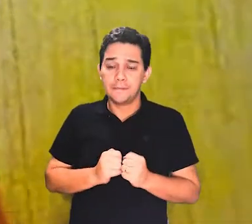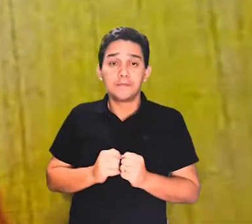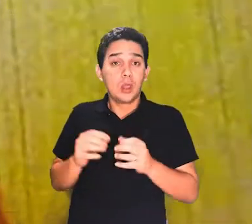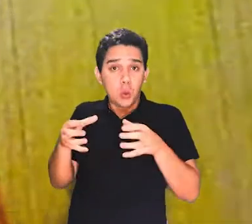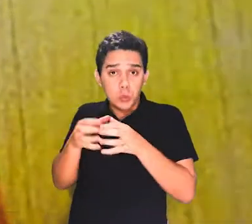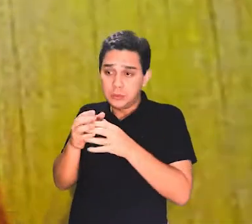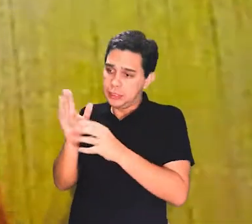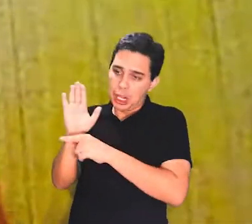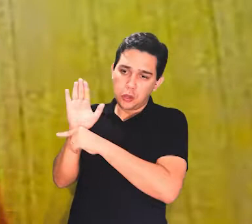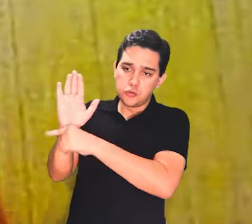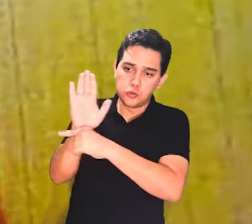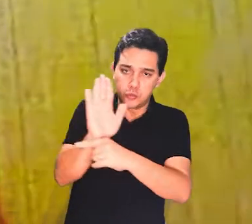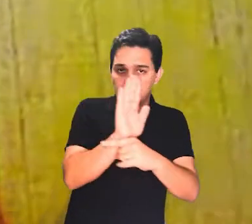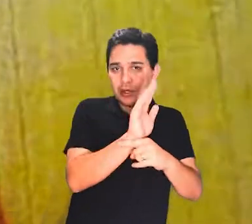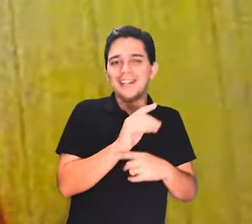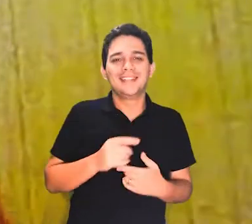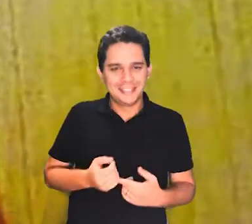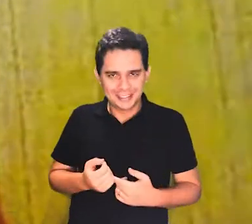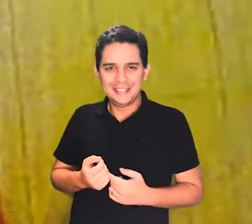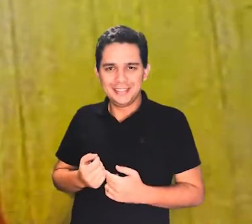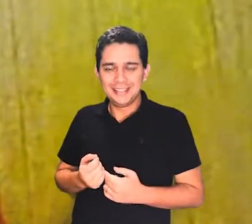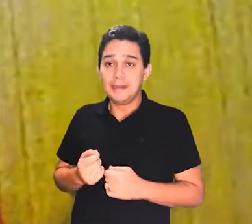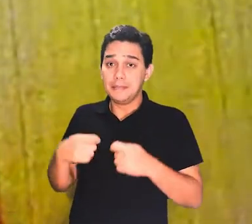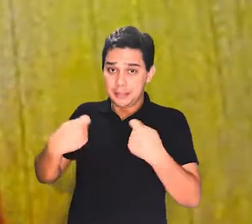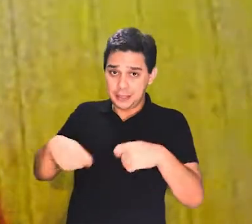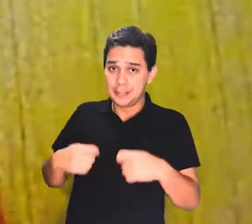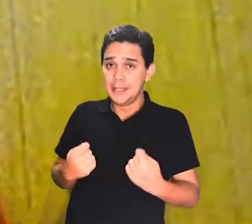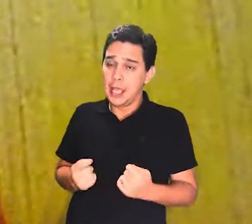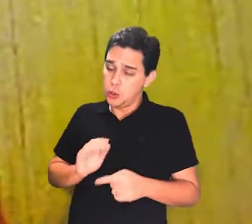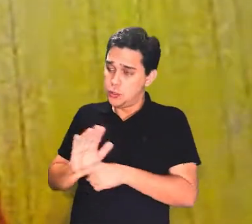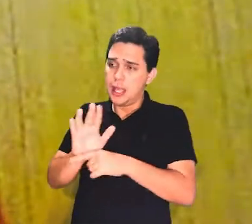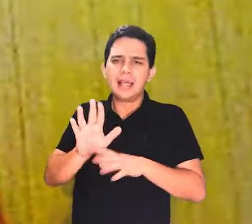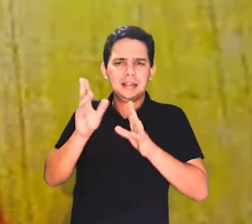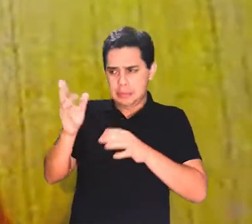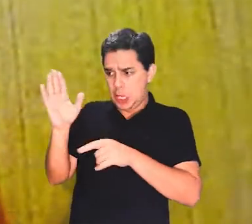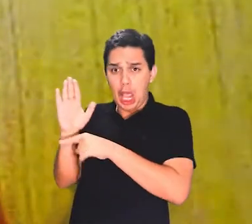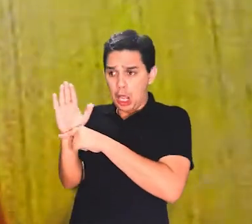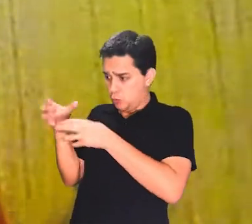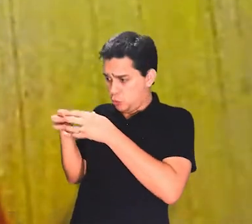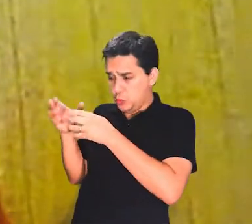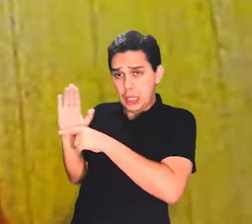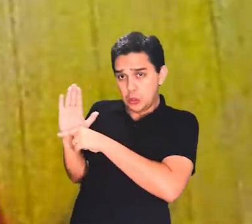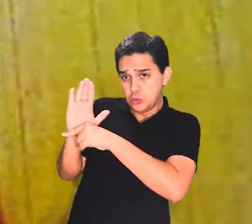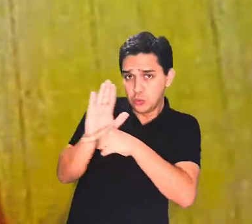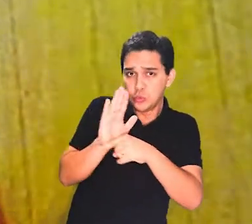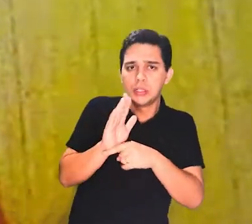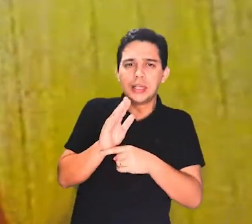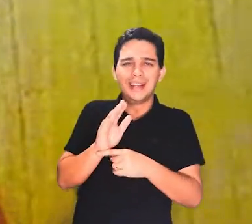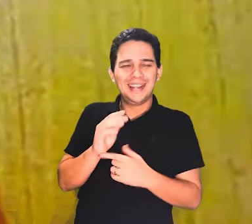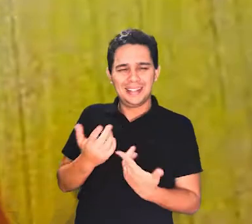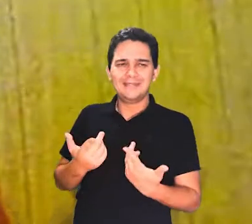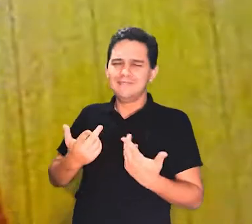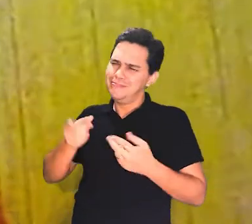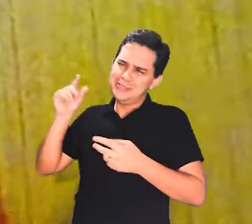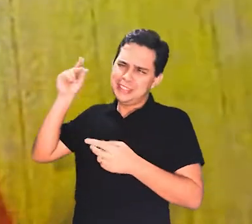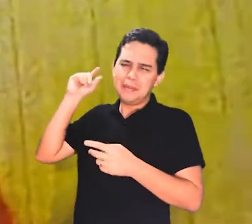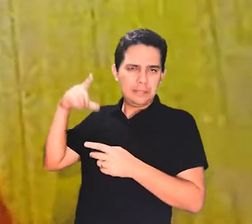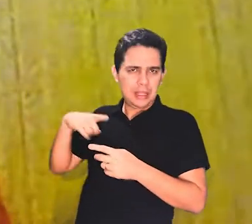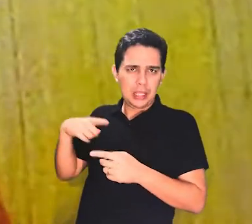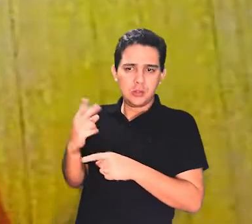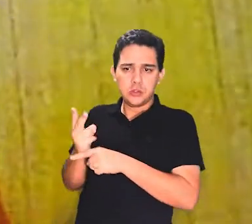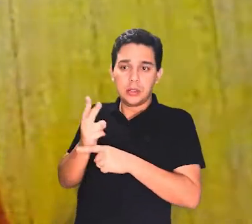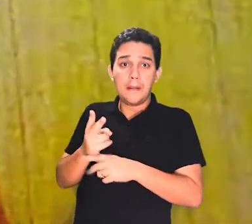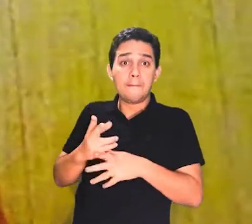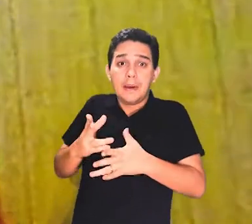da política da assistência social existir há muitos anos, né, nós vemos que nesse ponto a saúde mental estava